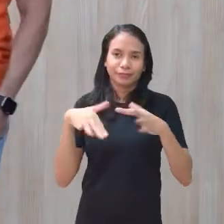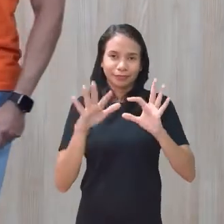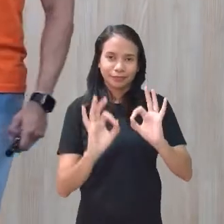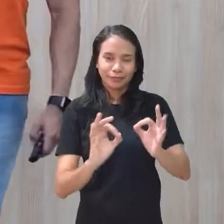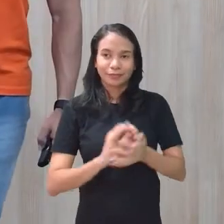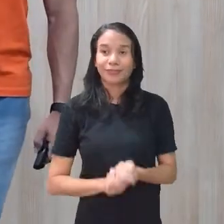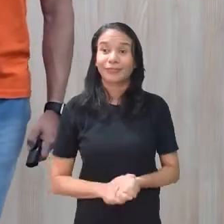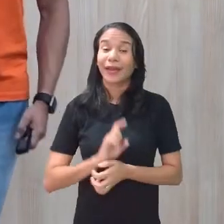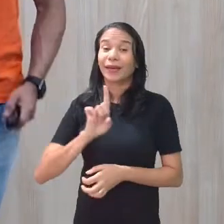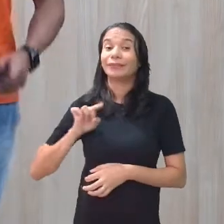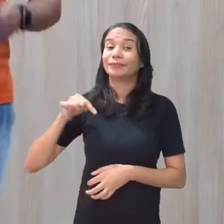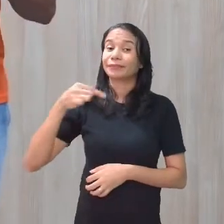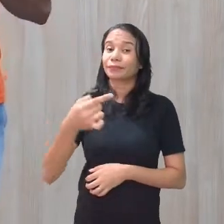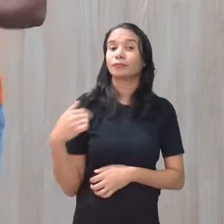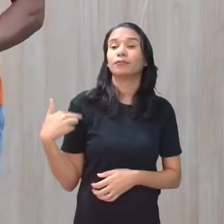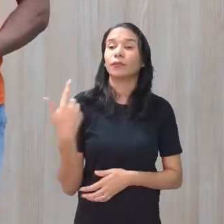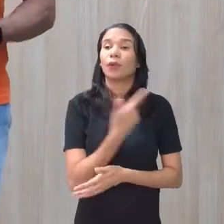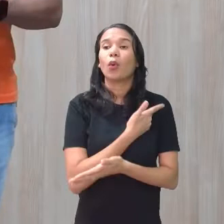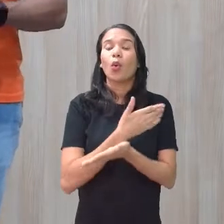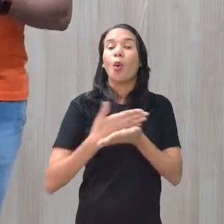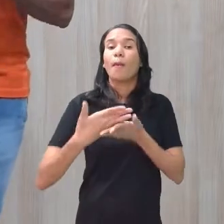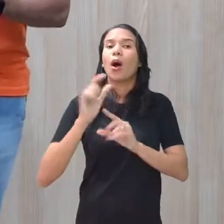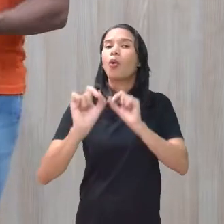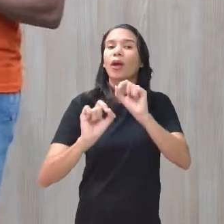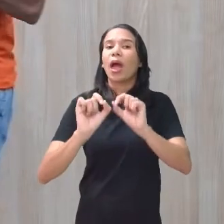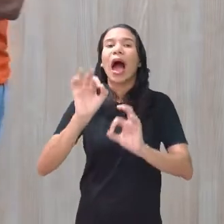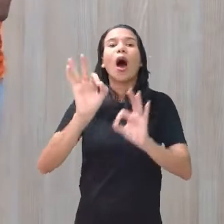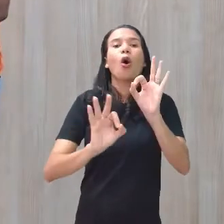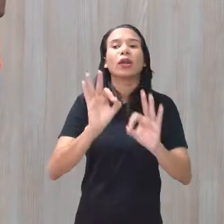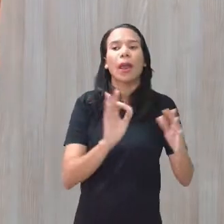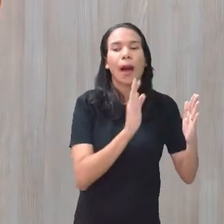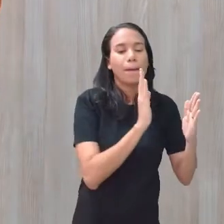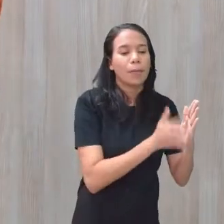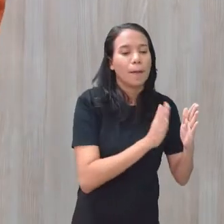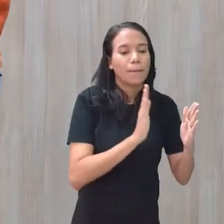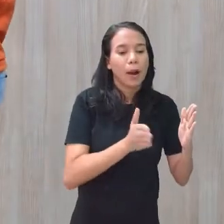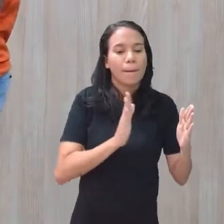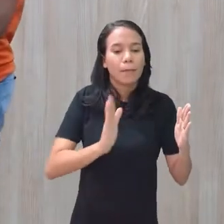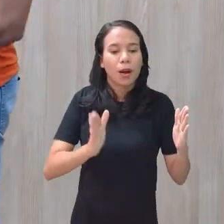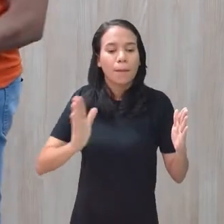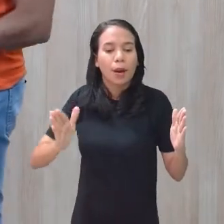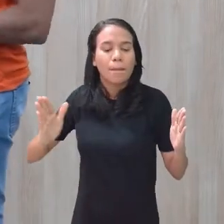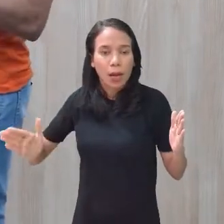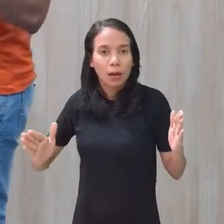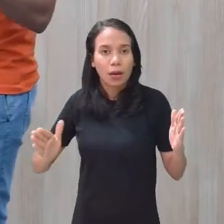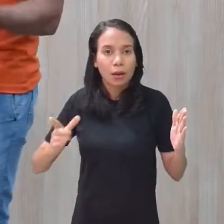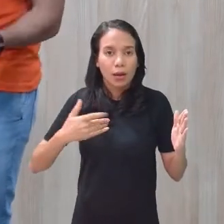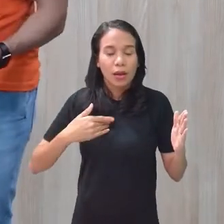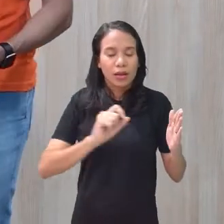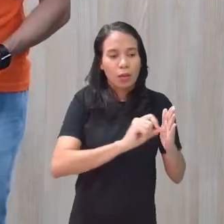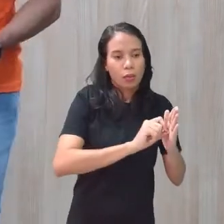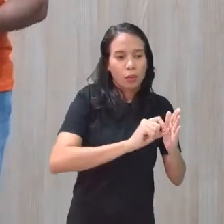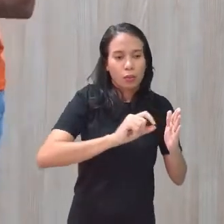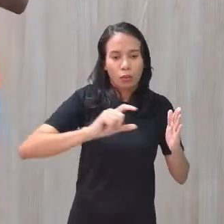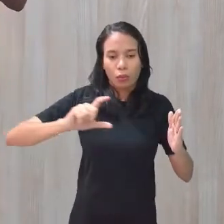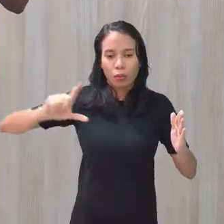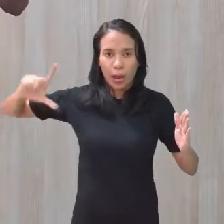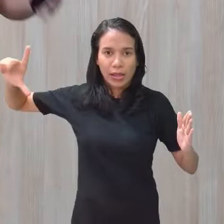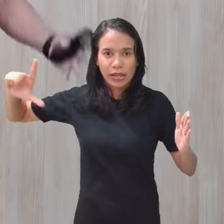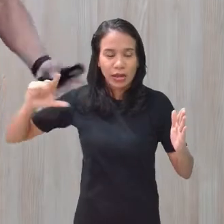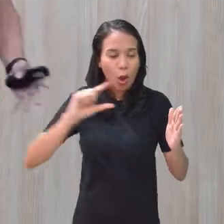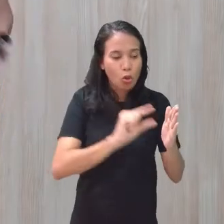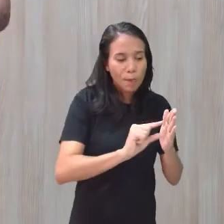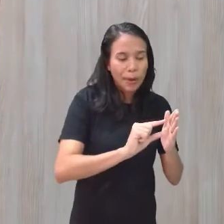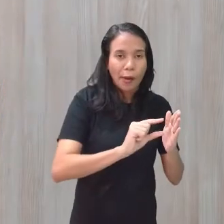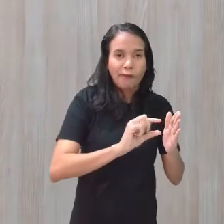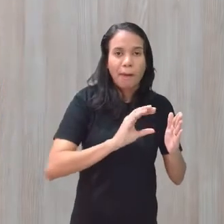certo? Depois a gente começou a ordenar esses números, colocamos os números aí em ordem crescente, que é do